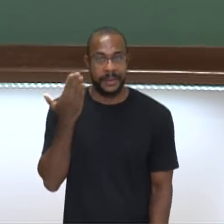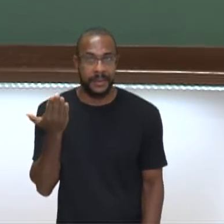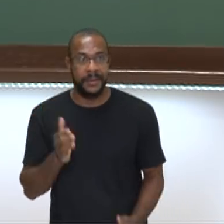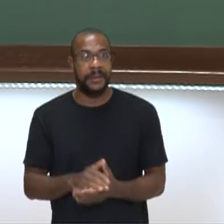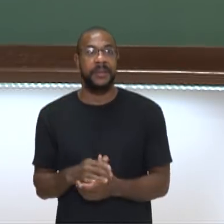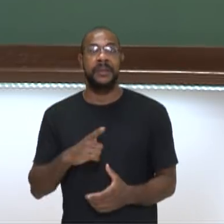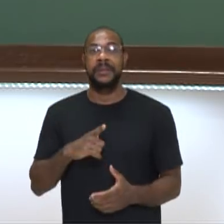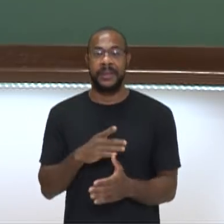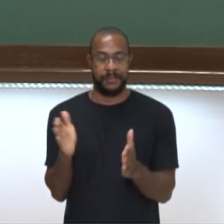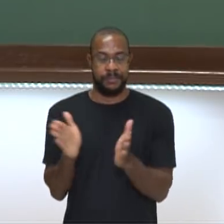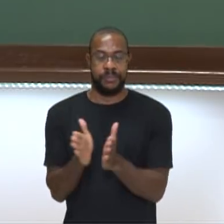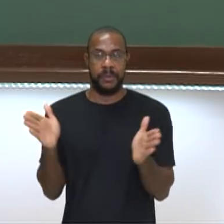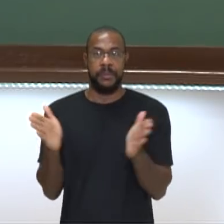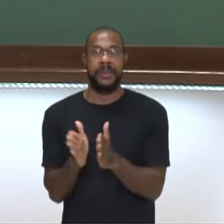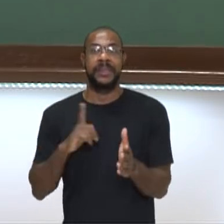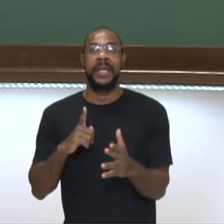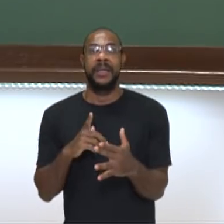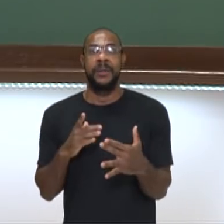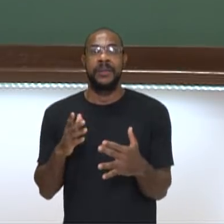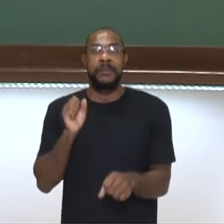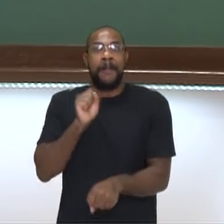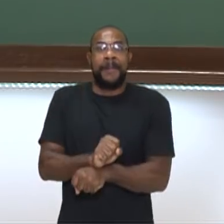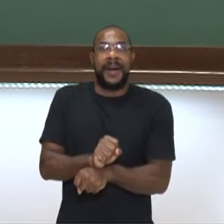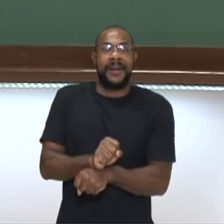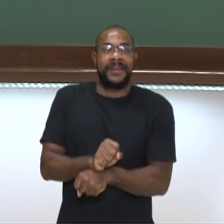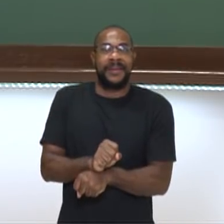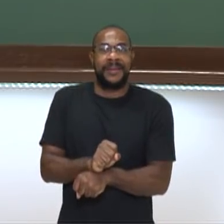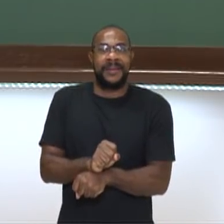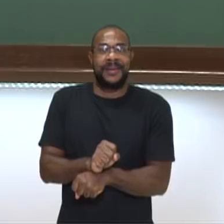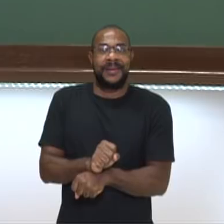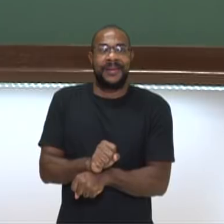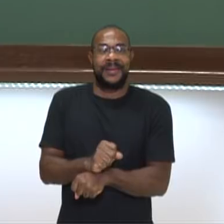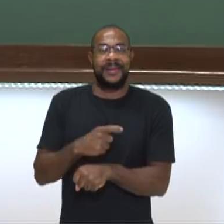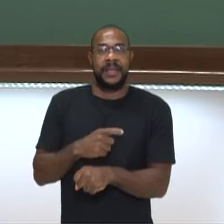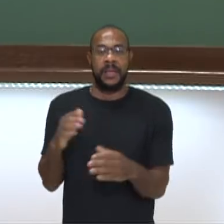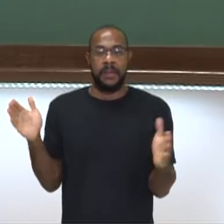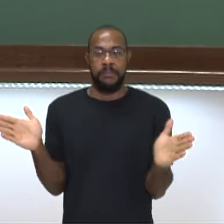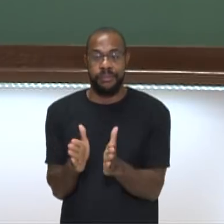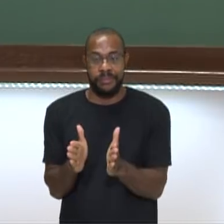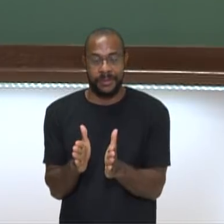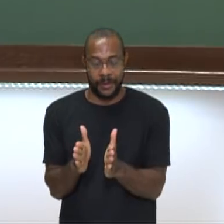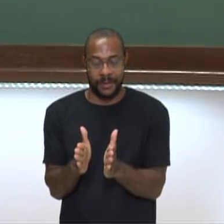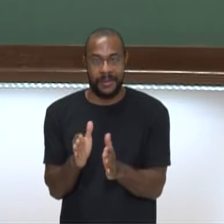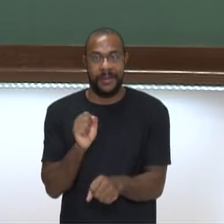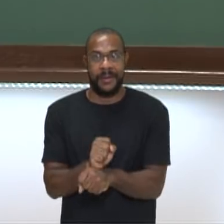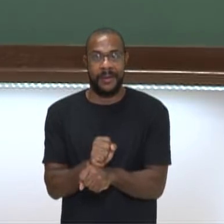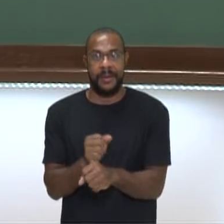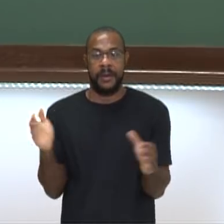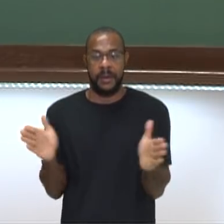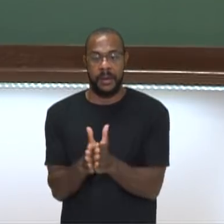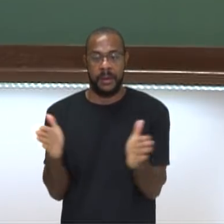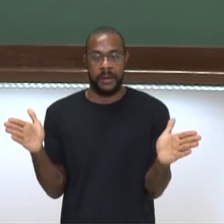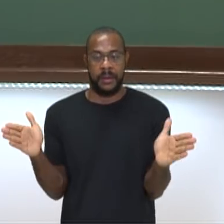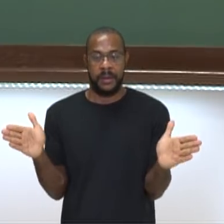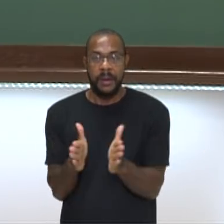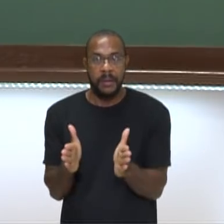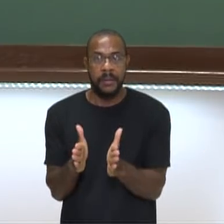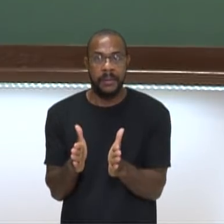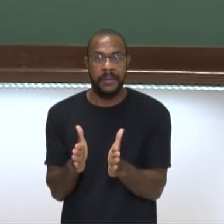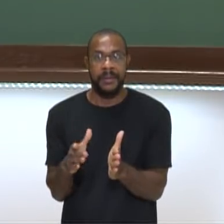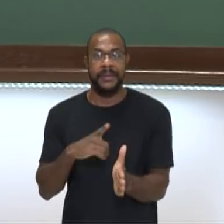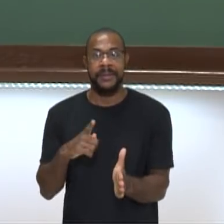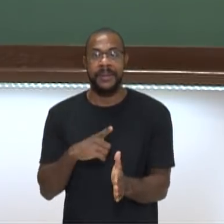um intervalinho. Quando na minha dança eu tenho algum movimento nesse intervalo entre as